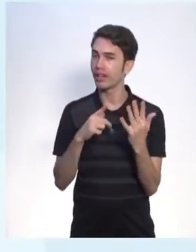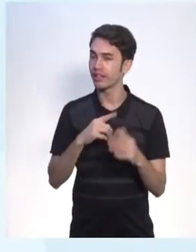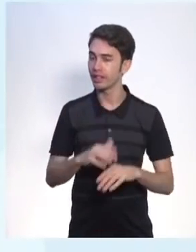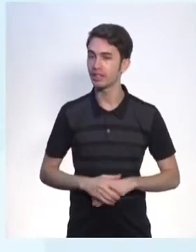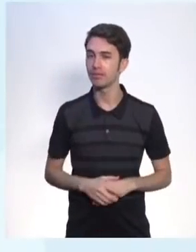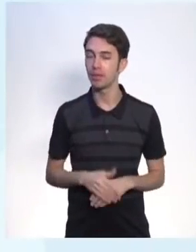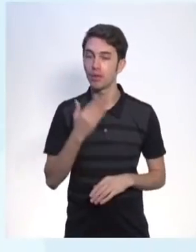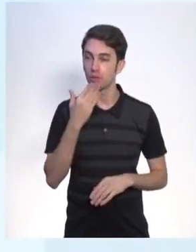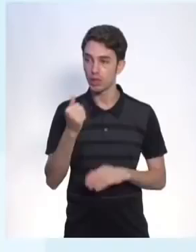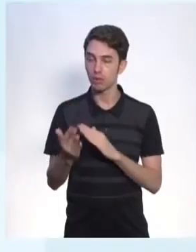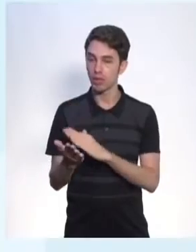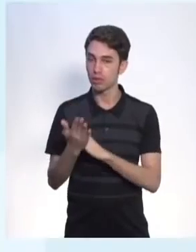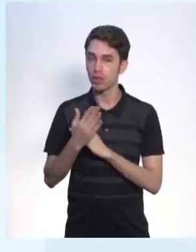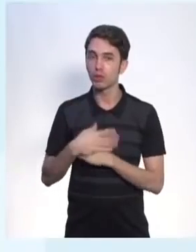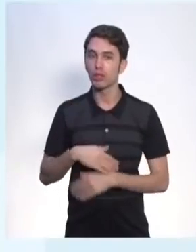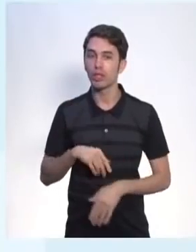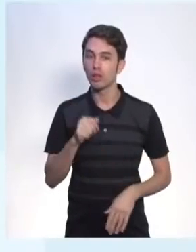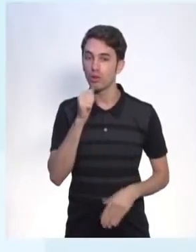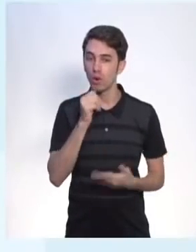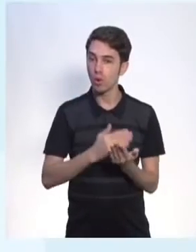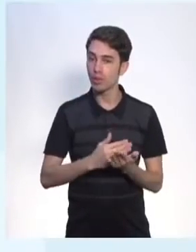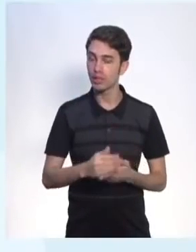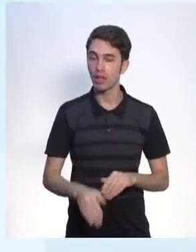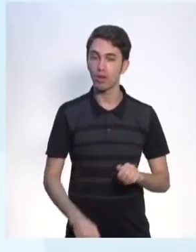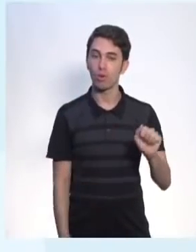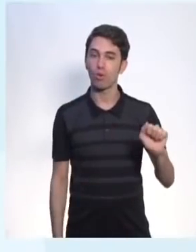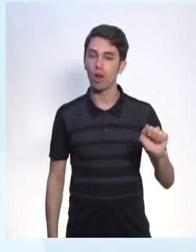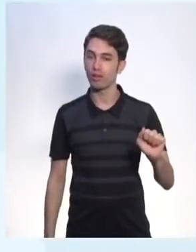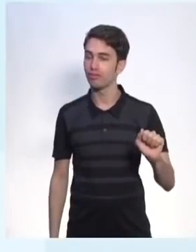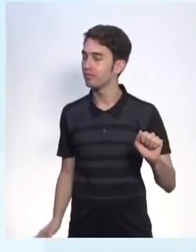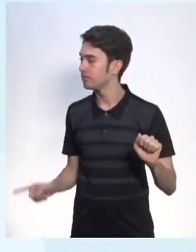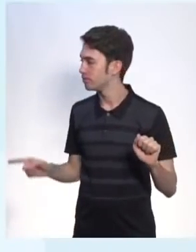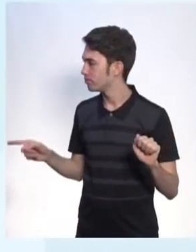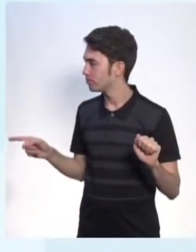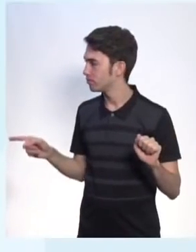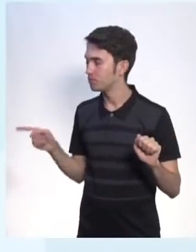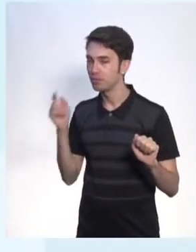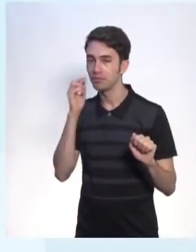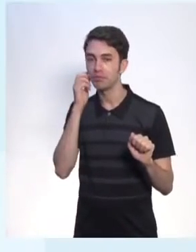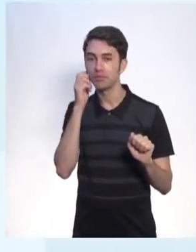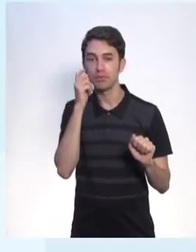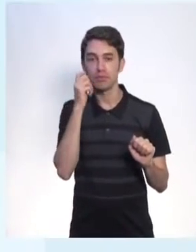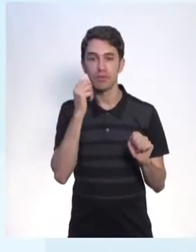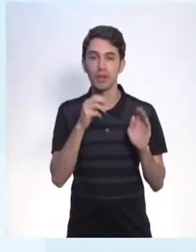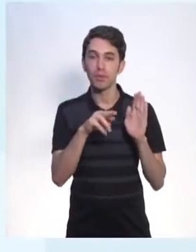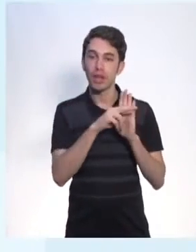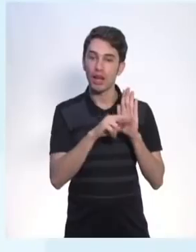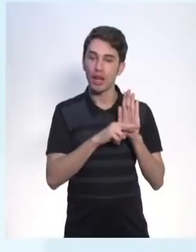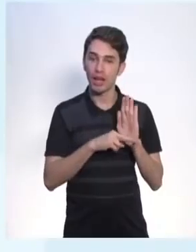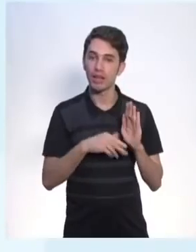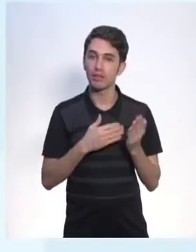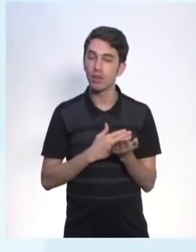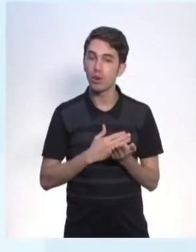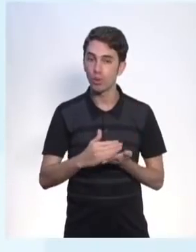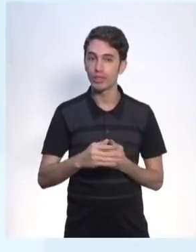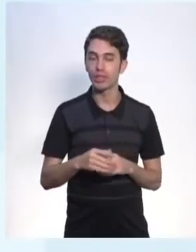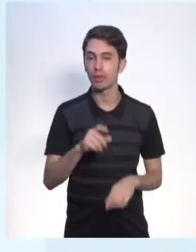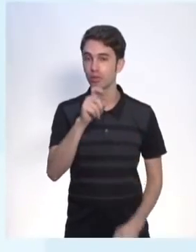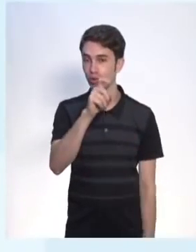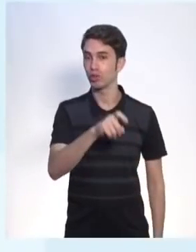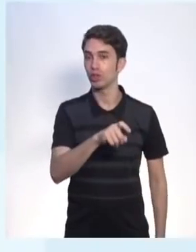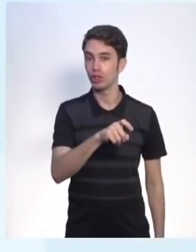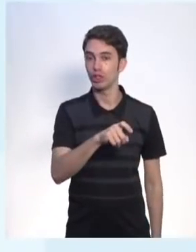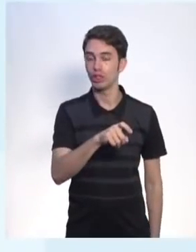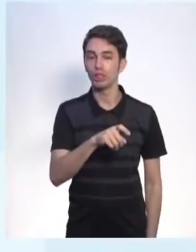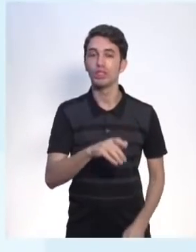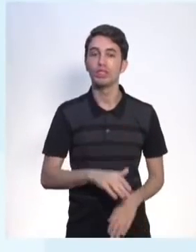Eu vou começar pelo A. Então, vamos lá, o A. Então, pela regra, eu tenho que começar pelo X, pelo não é? X. Sim, isso mesmo. Então, o